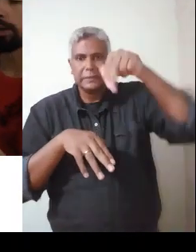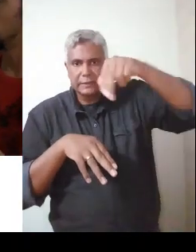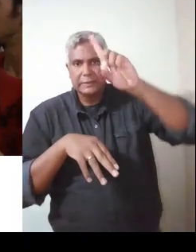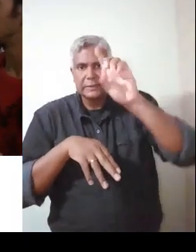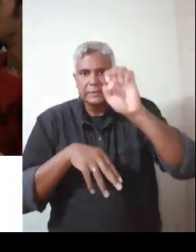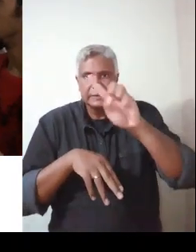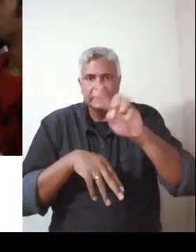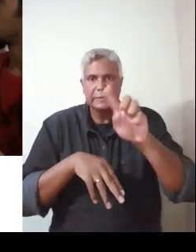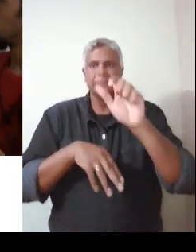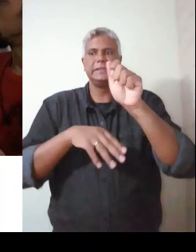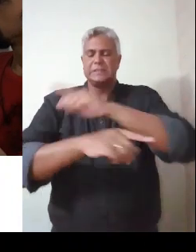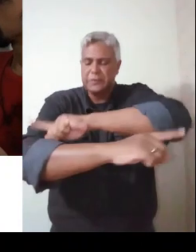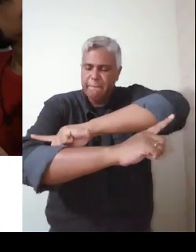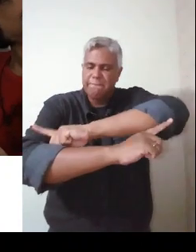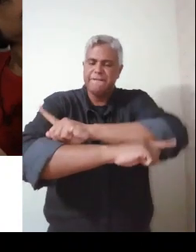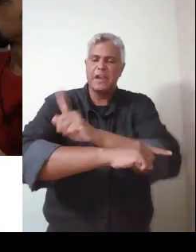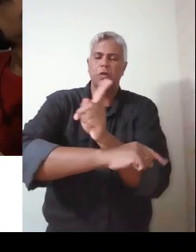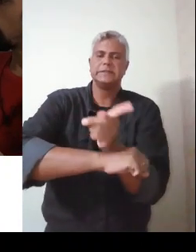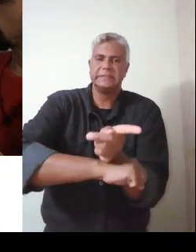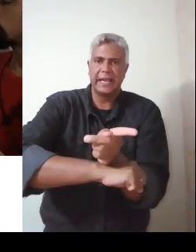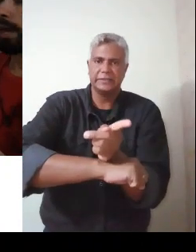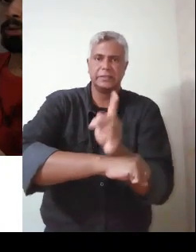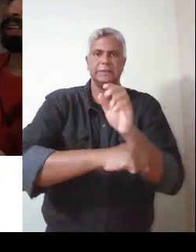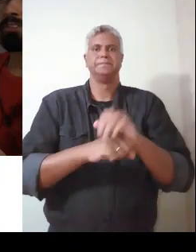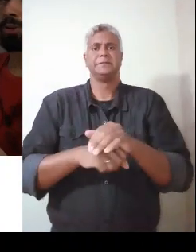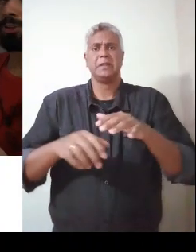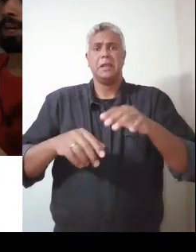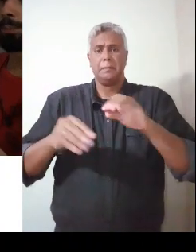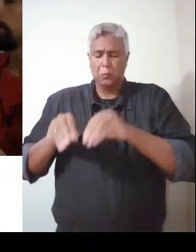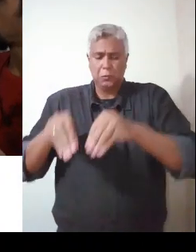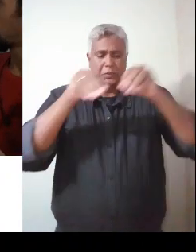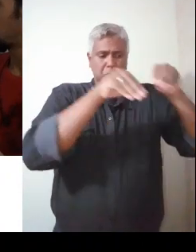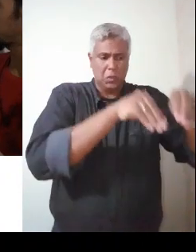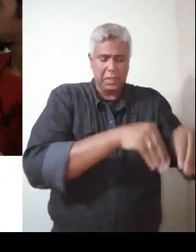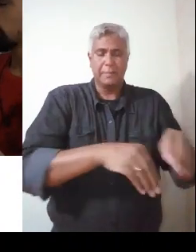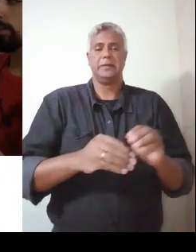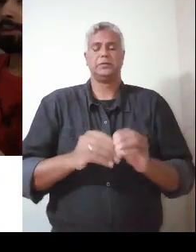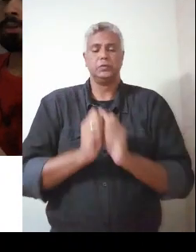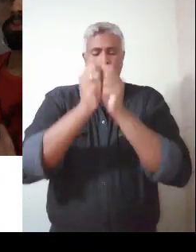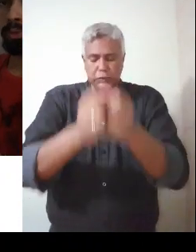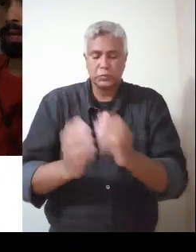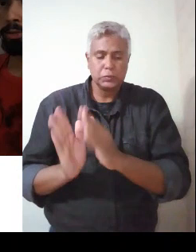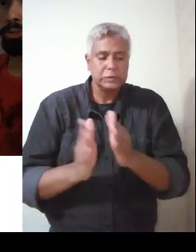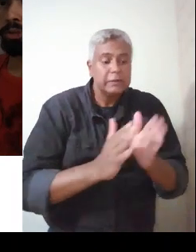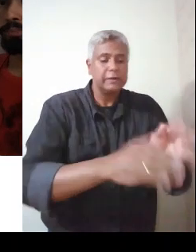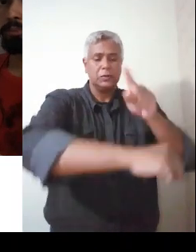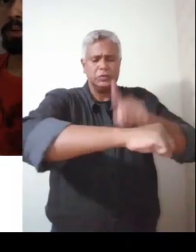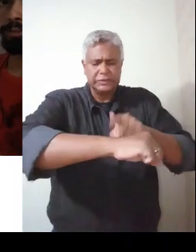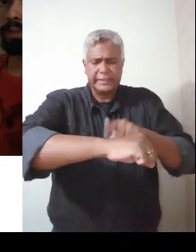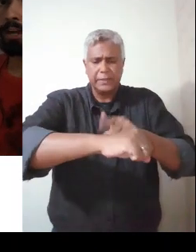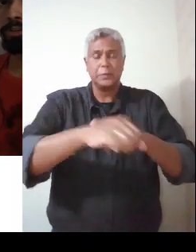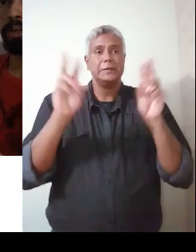quadro anterior que o deslocamento em um dado intervalo de tempo é intitulado